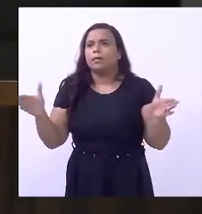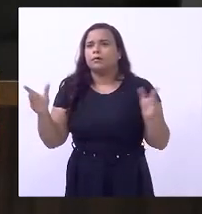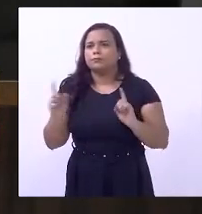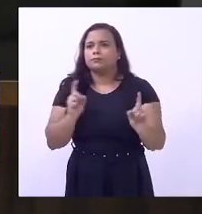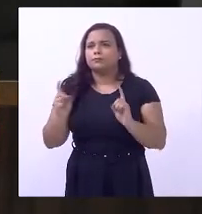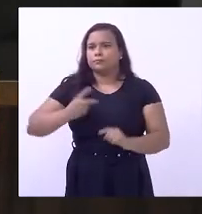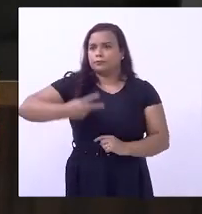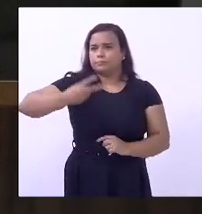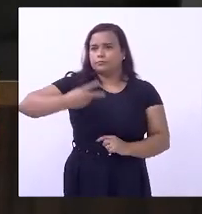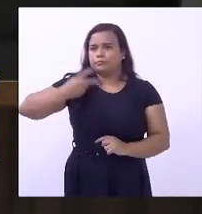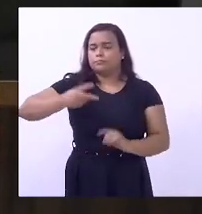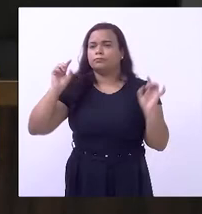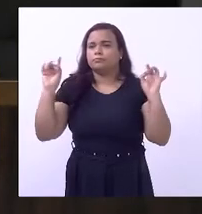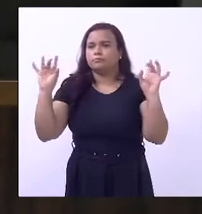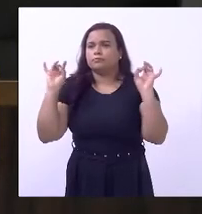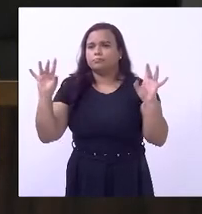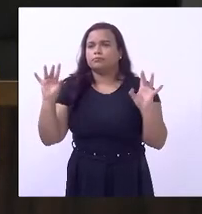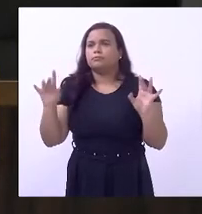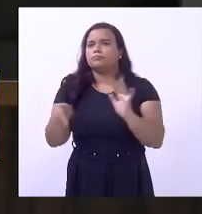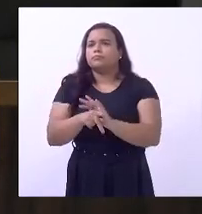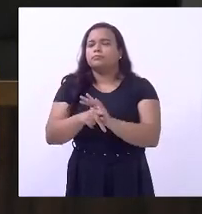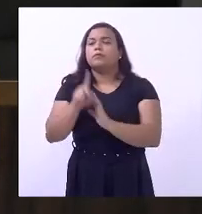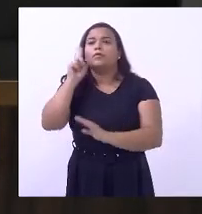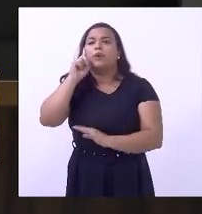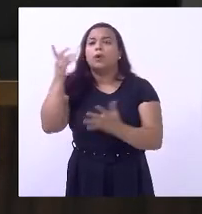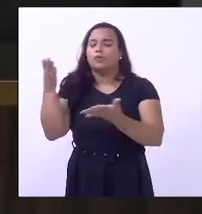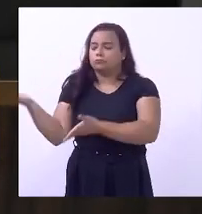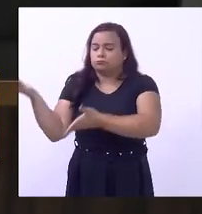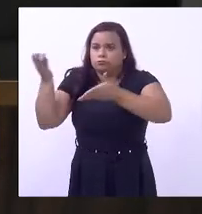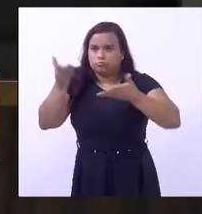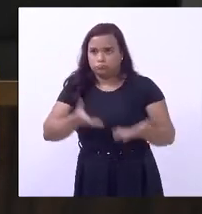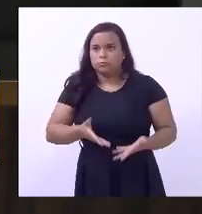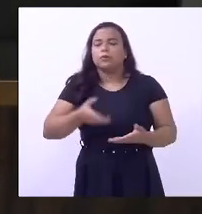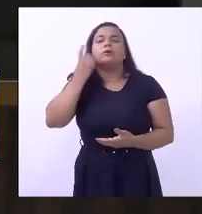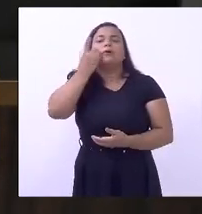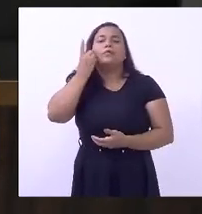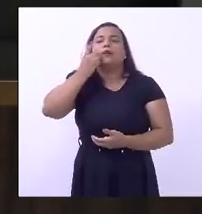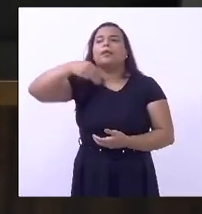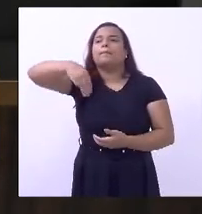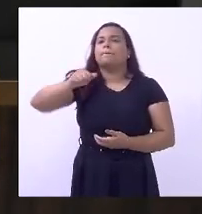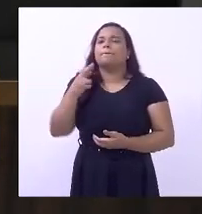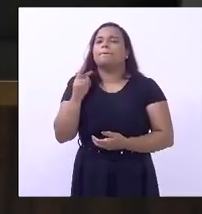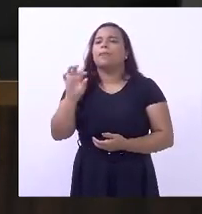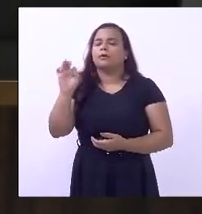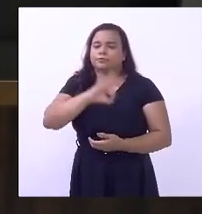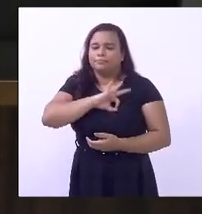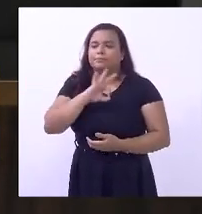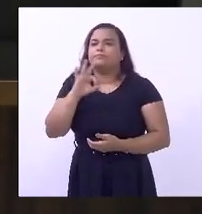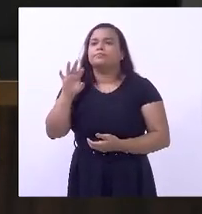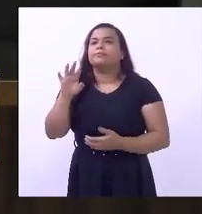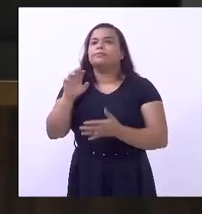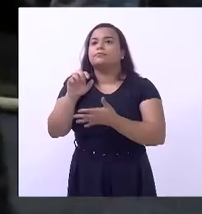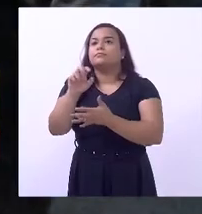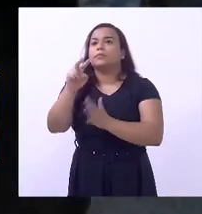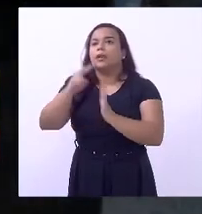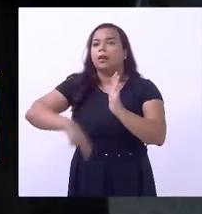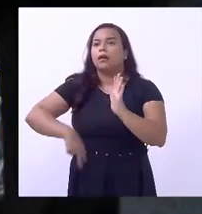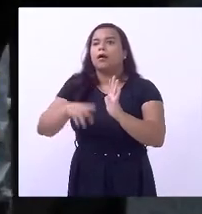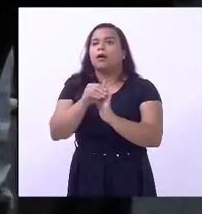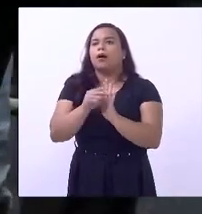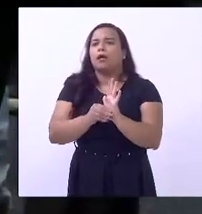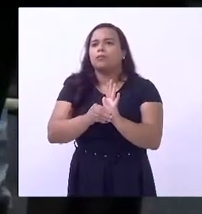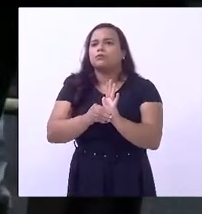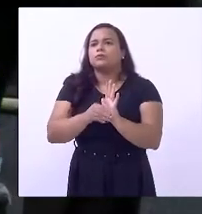segunda sessão extraordinária do dia. A presidência convida a deputada Marta Rocha a fazer a leitura da ata da sessão anterior. A ata reflete